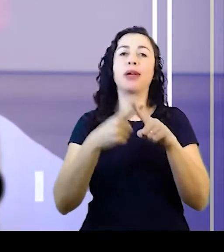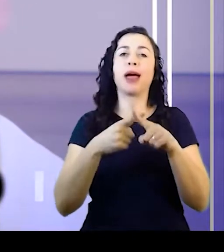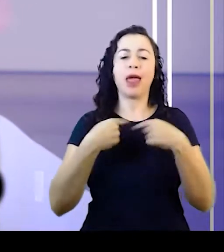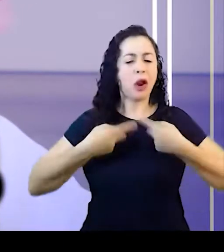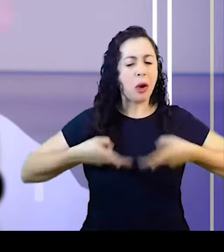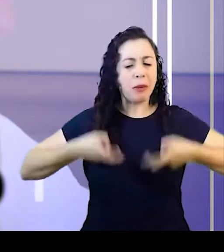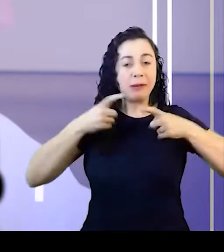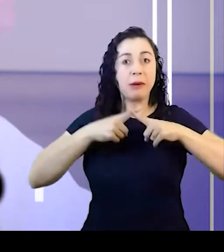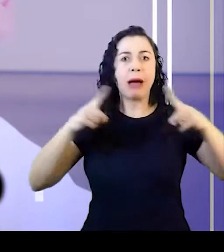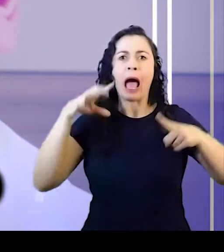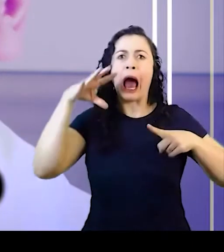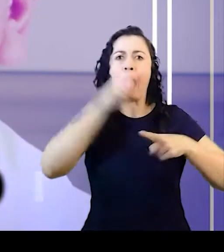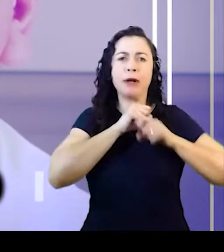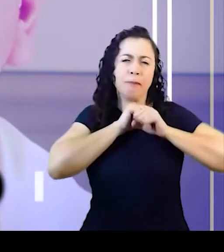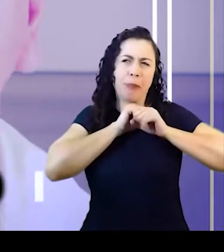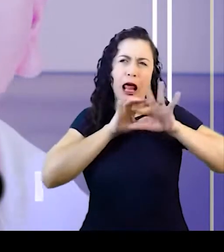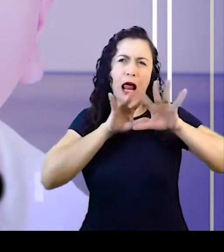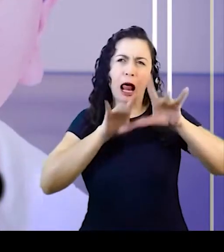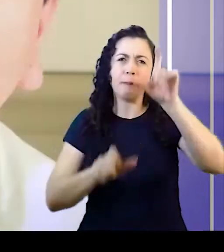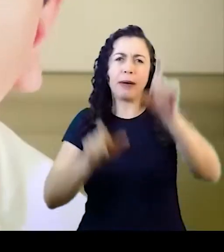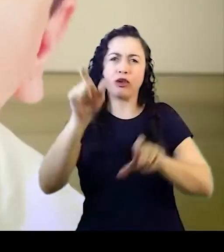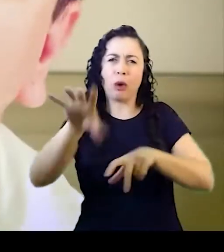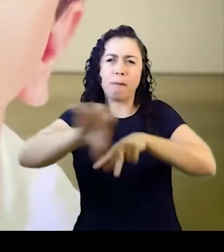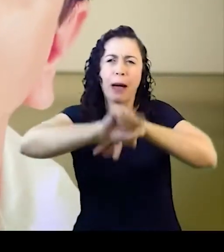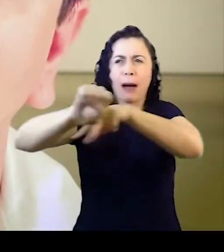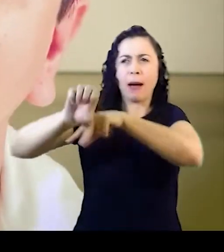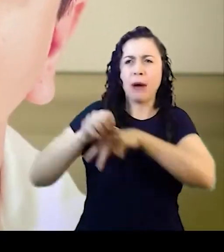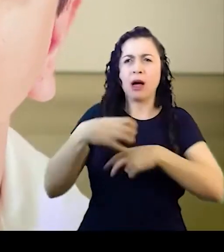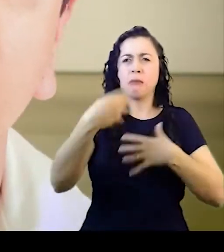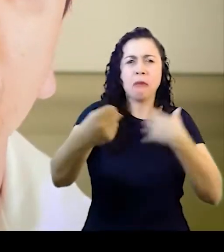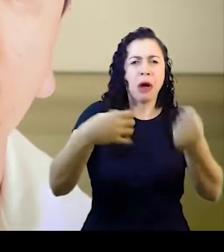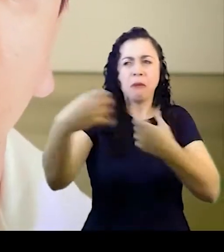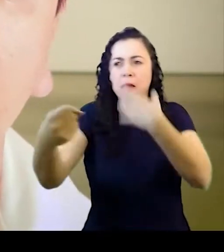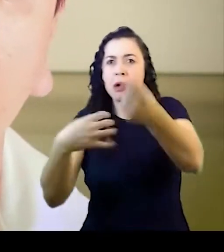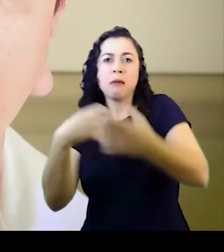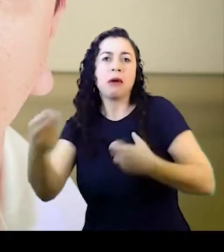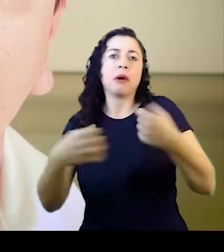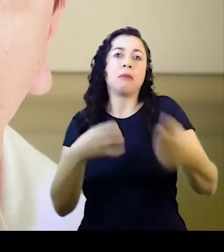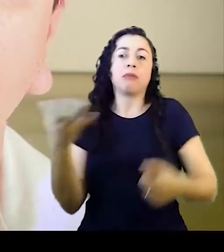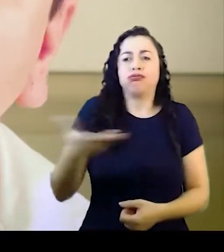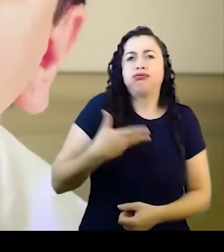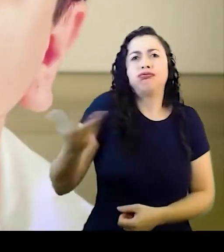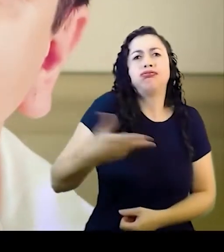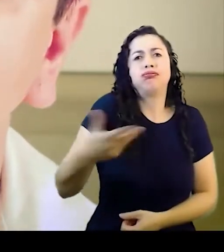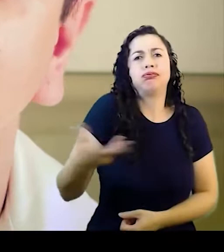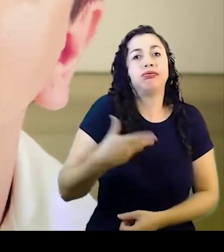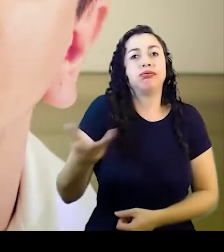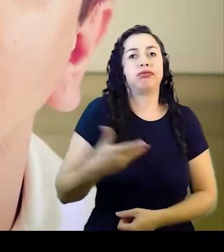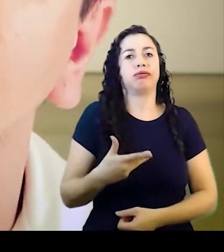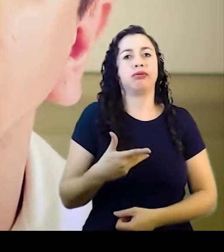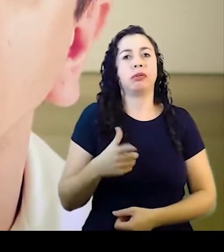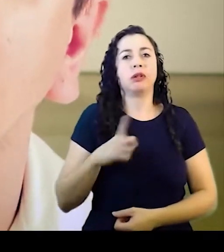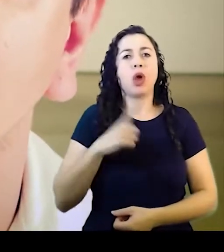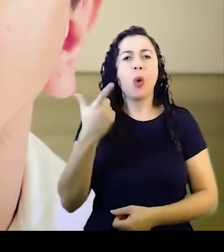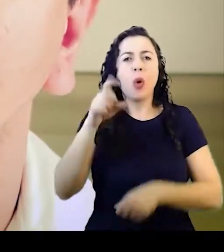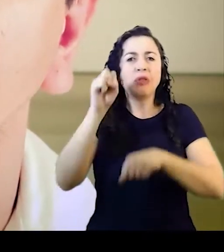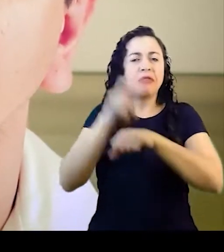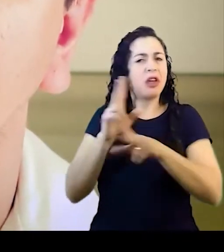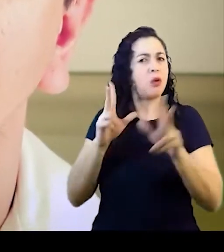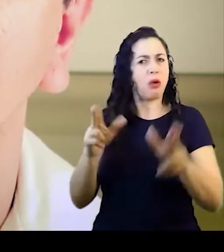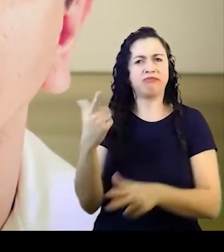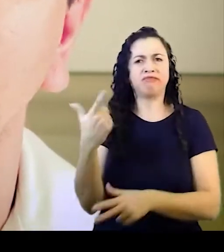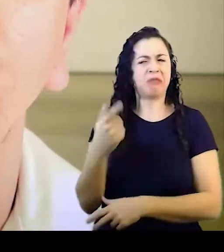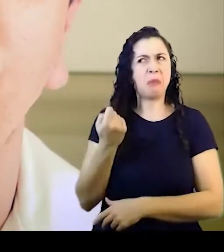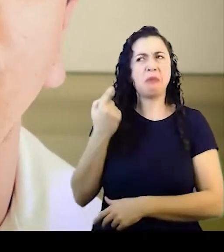dele entre as pessoas talvez tenha uma velocidade que poucas vezes a gente viu na história